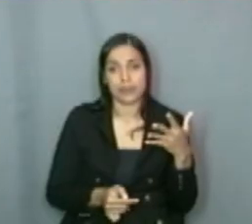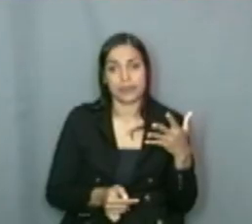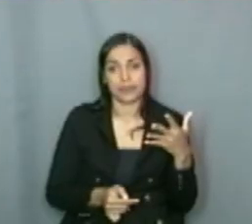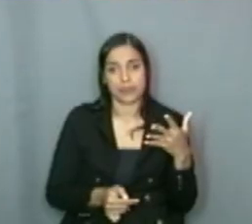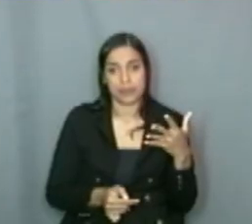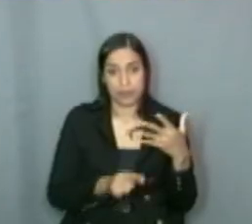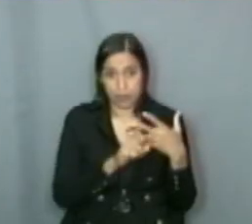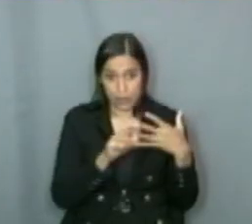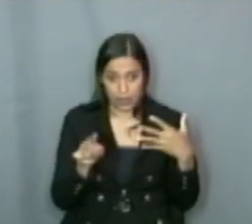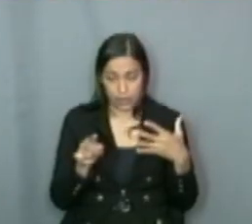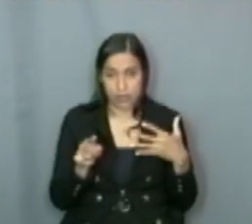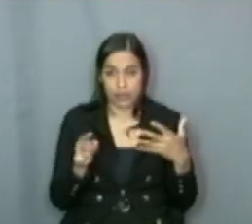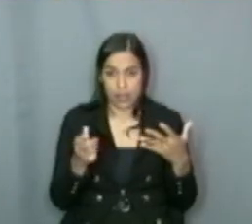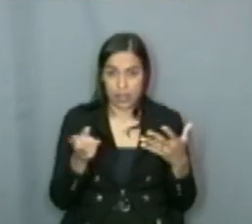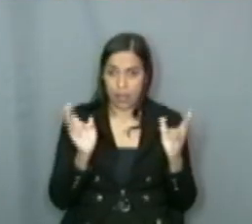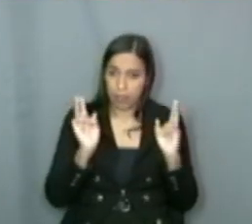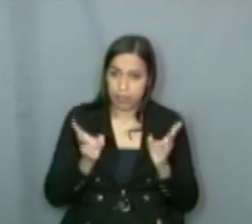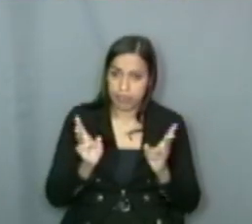É isso que você quer?